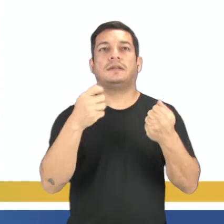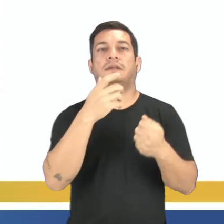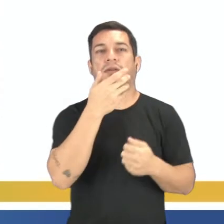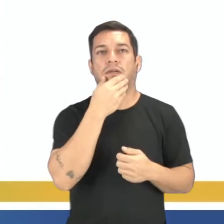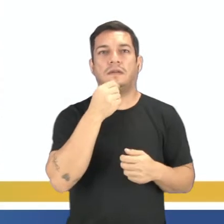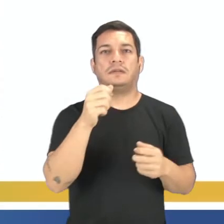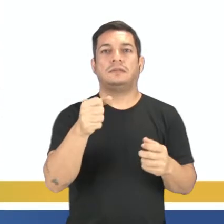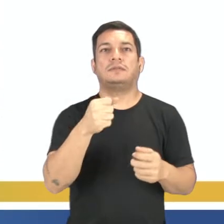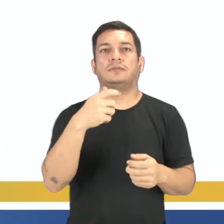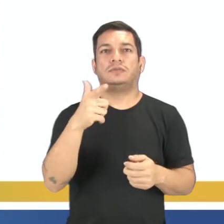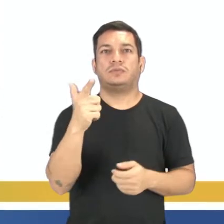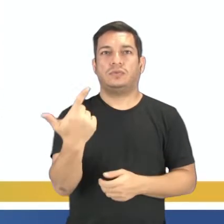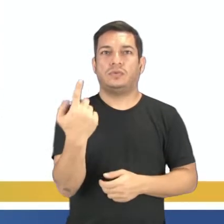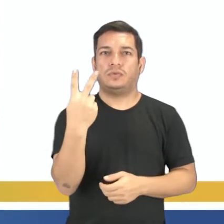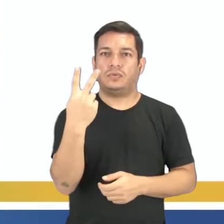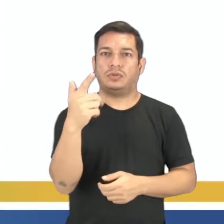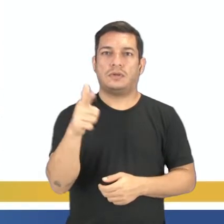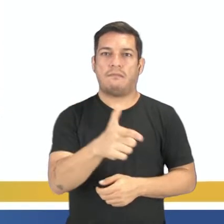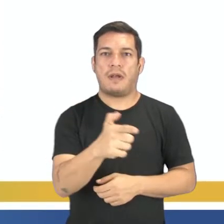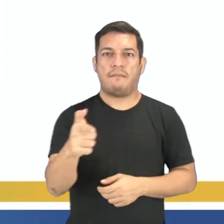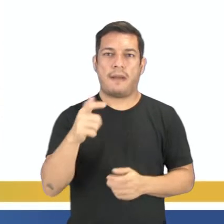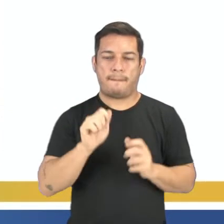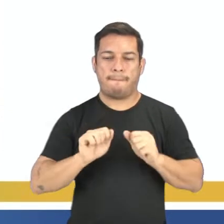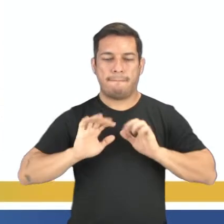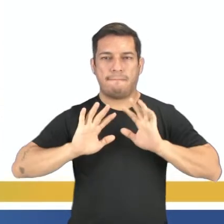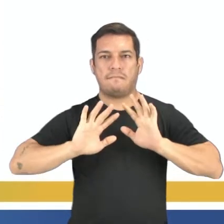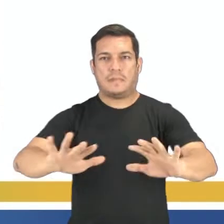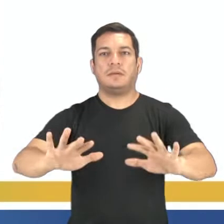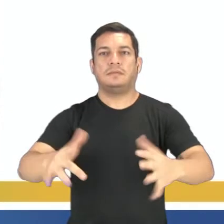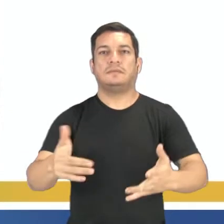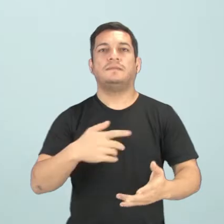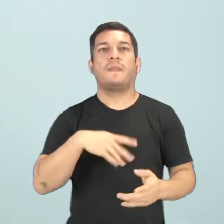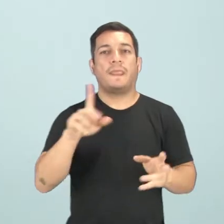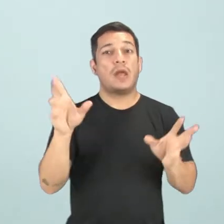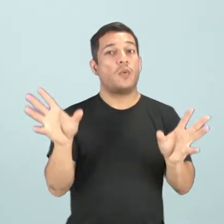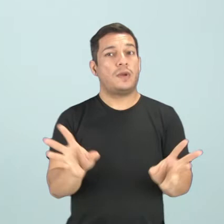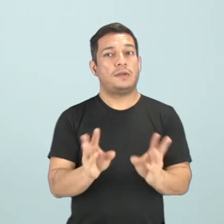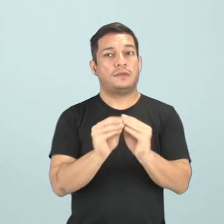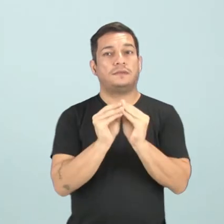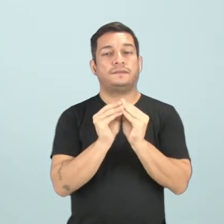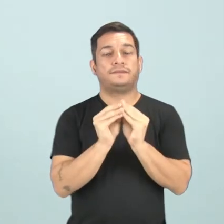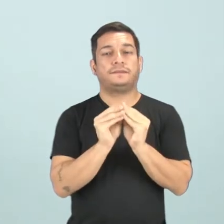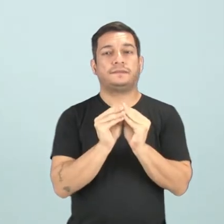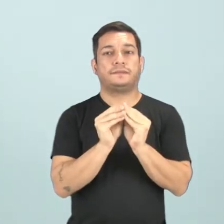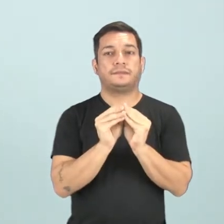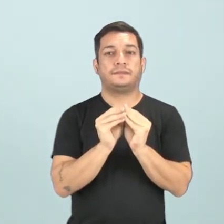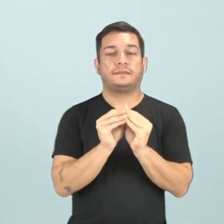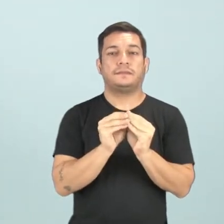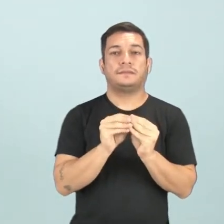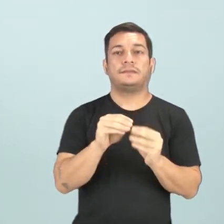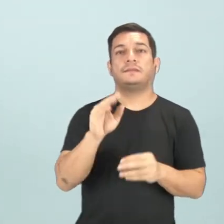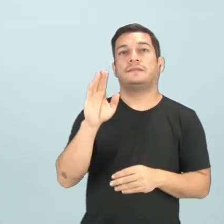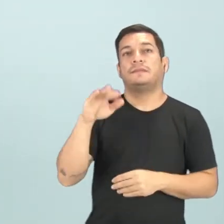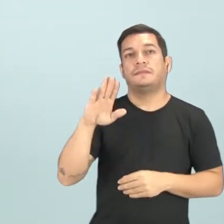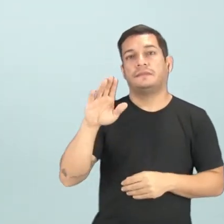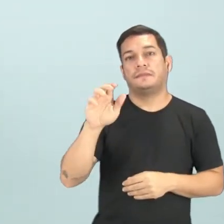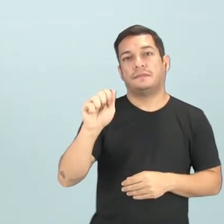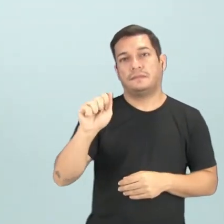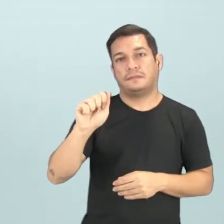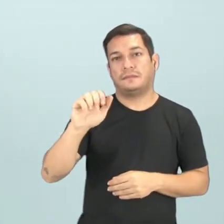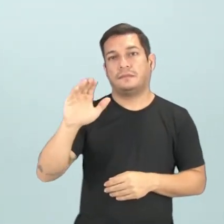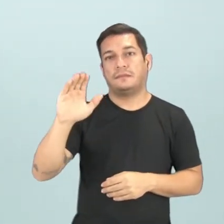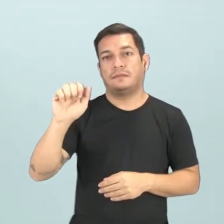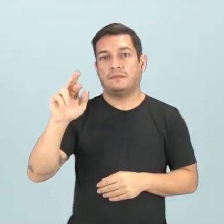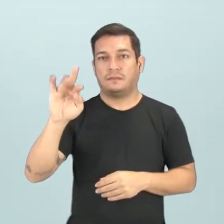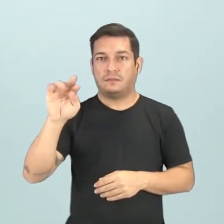de revólver, estirou o morto no chão. Então, isso aqui é um breve resumo sobre a cartomante. Tá? Não é um